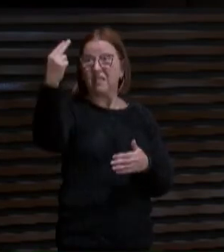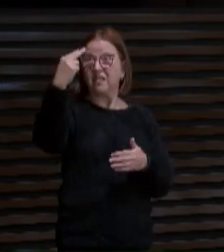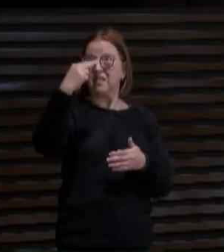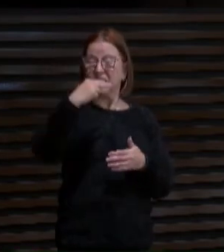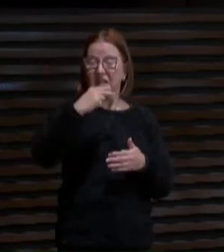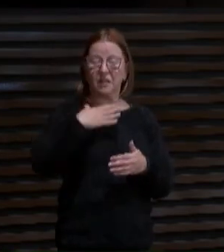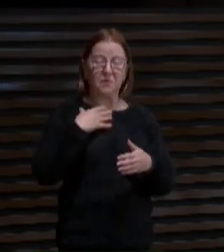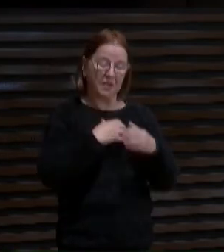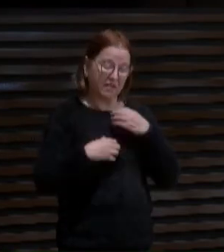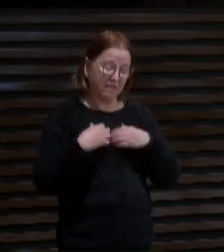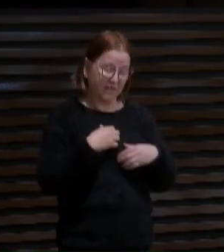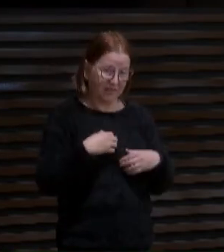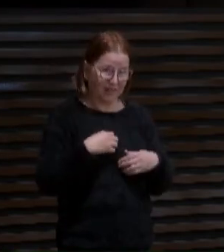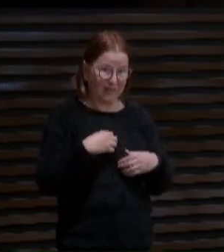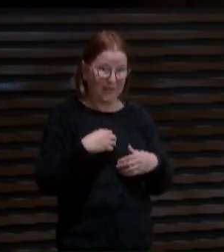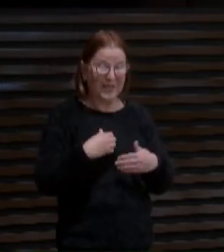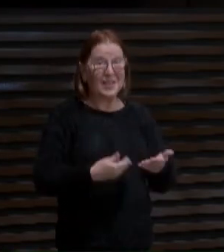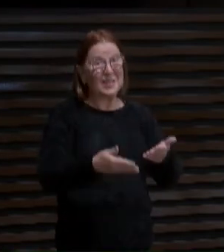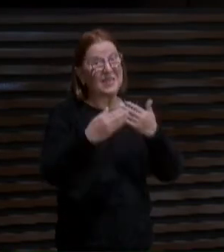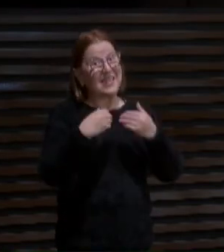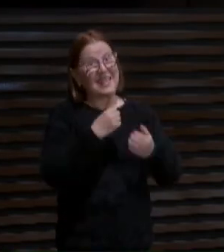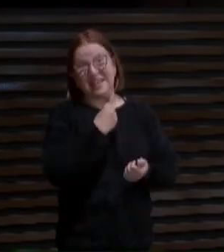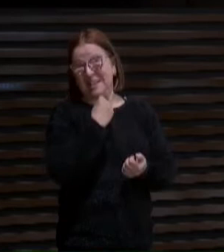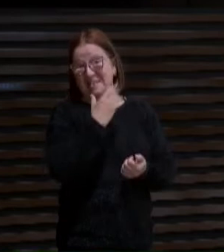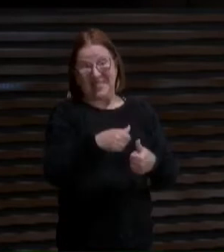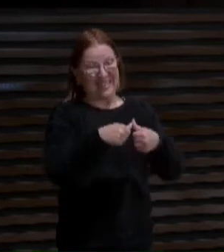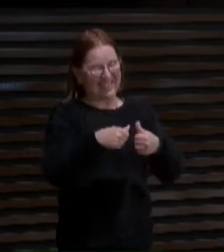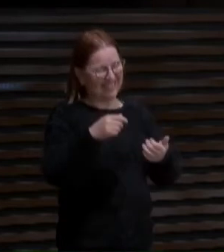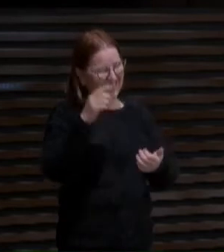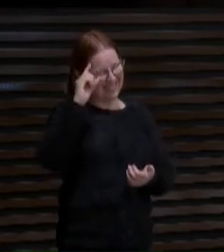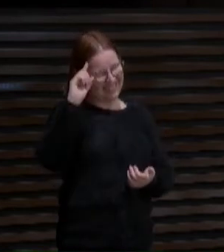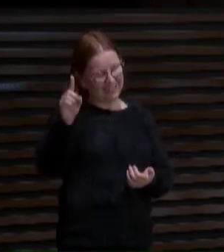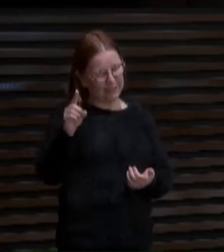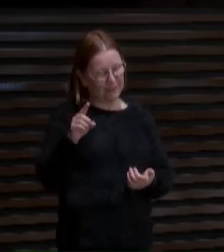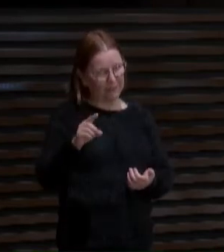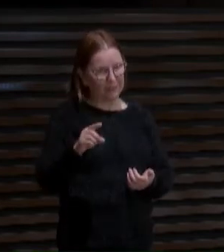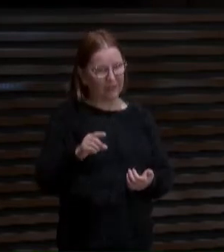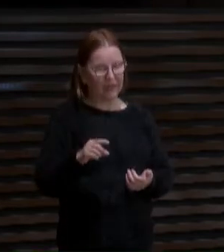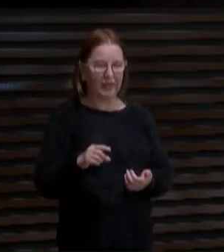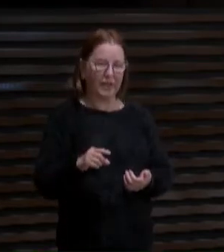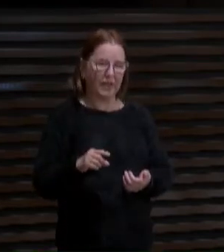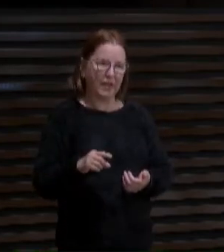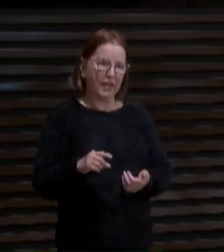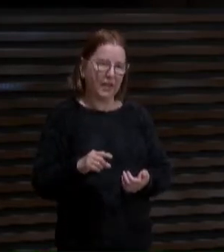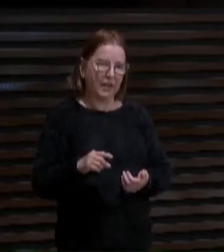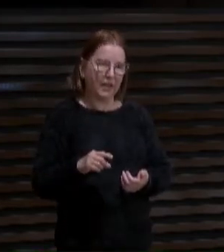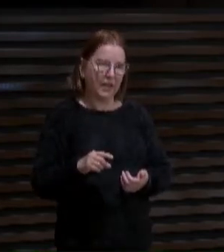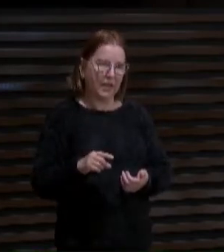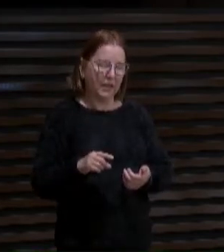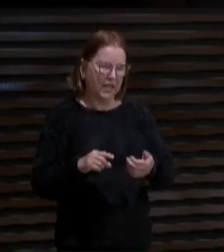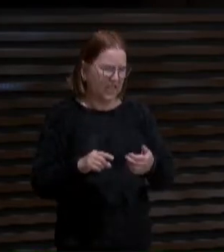pagará com bem a sua maldição deste dia perseguir um pois o seu caminho Davi e os seus homens também